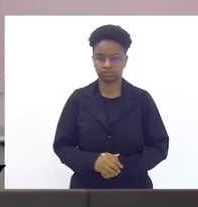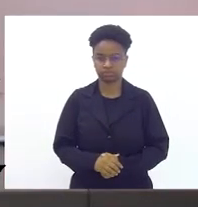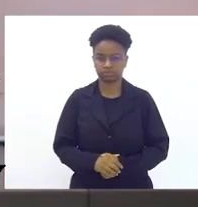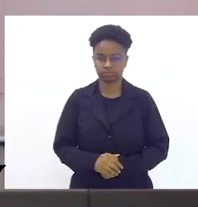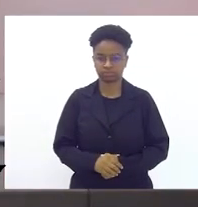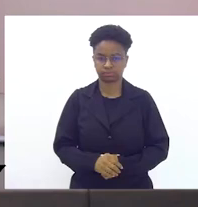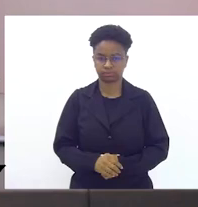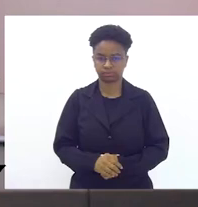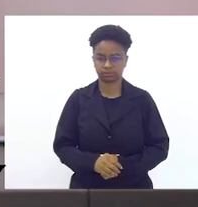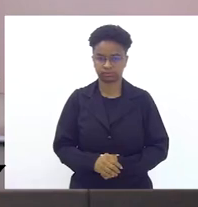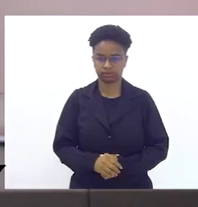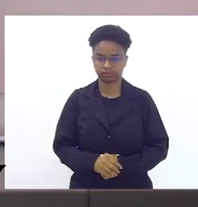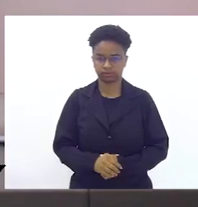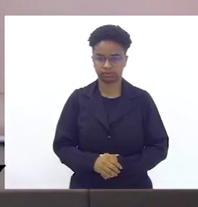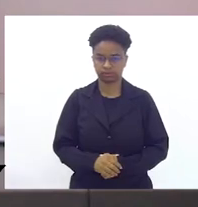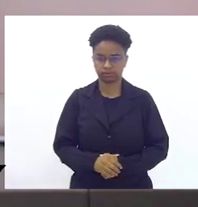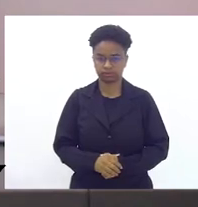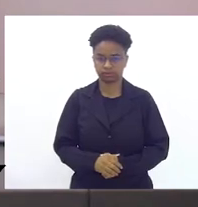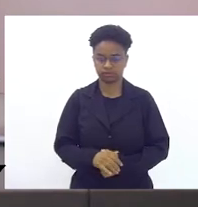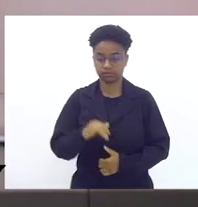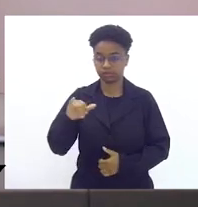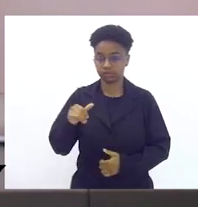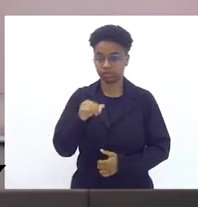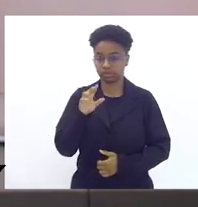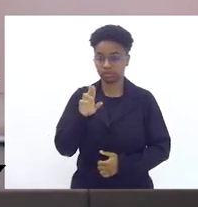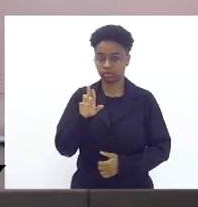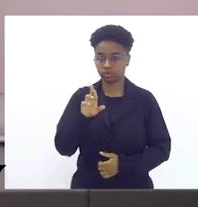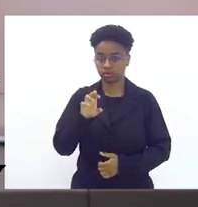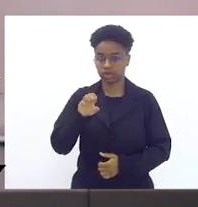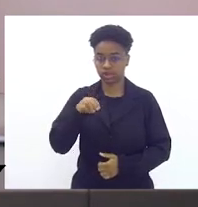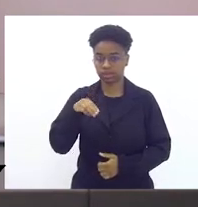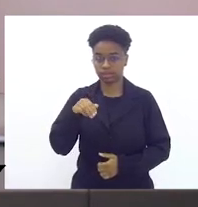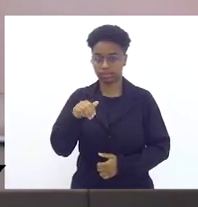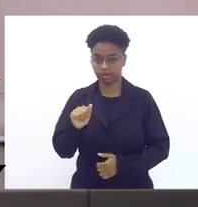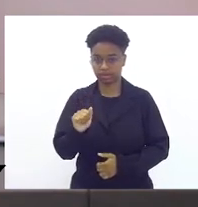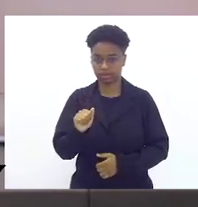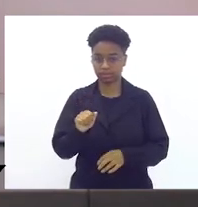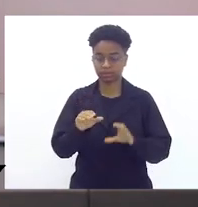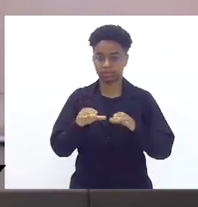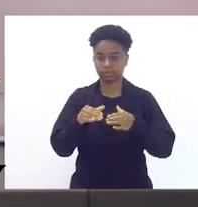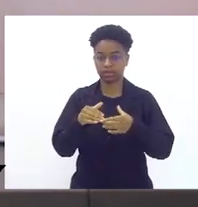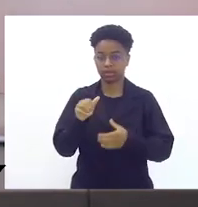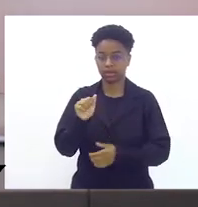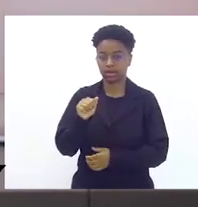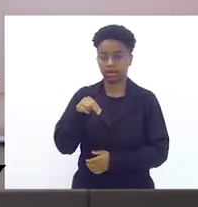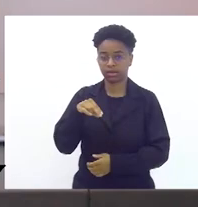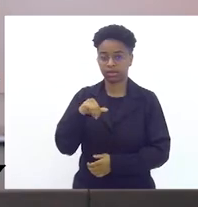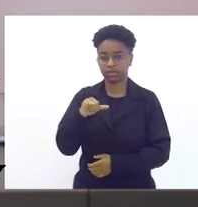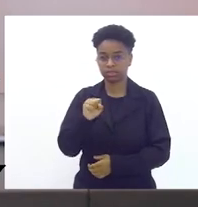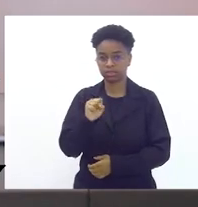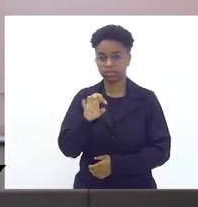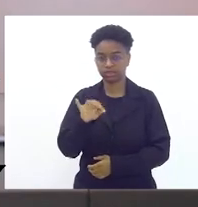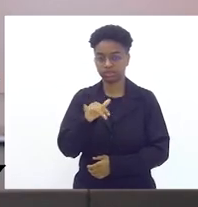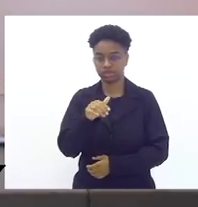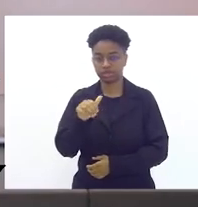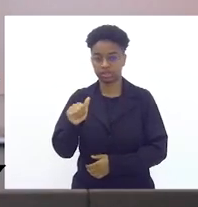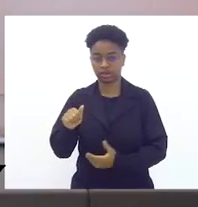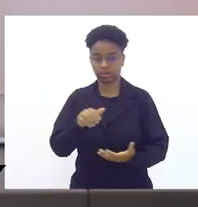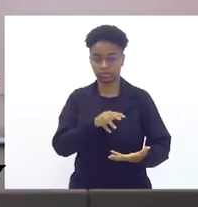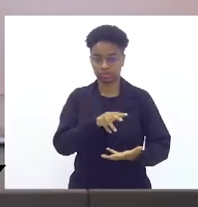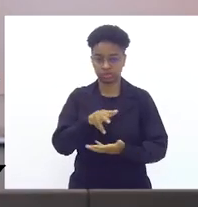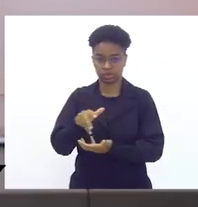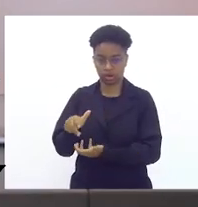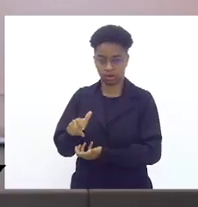a nossa companheira Jurema Werneck da Anistia Internacional do Brasil pense no